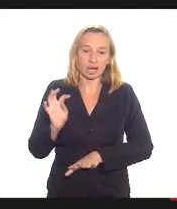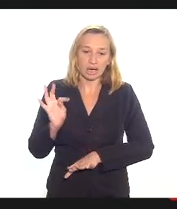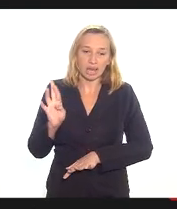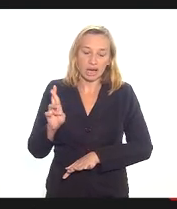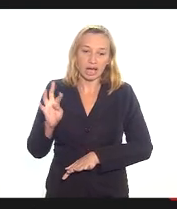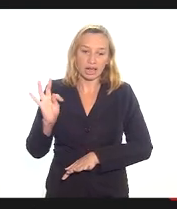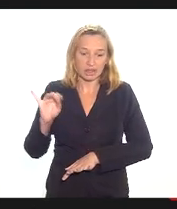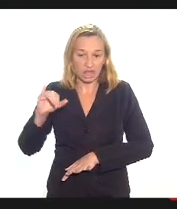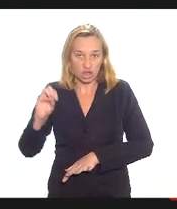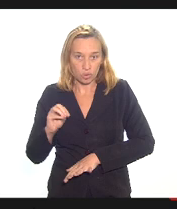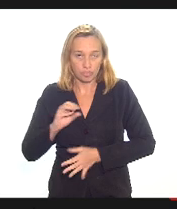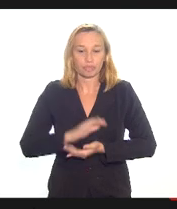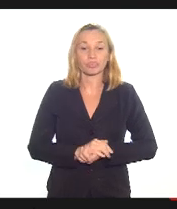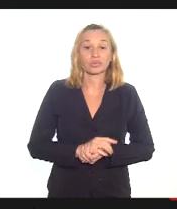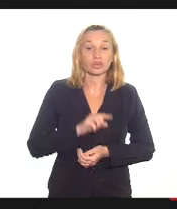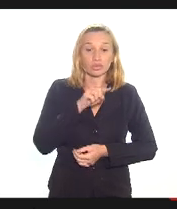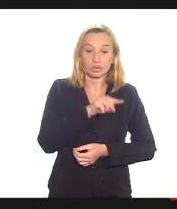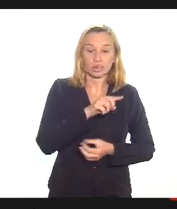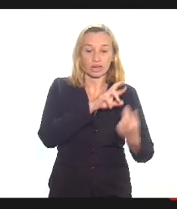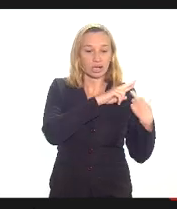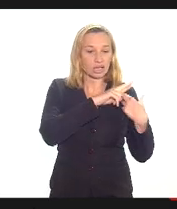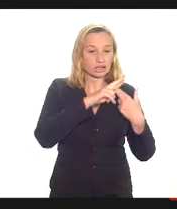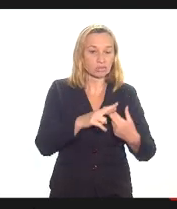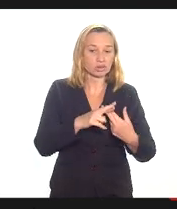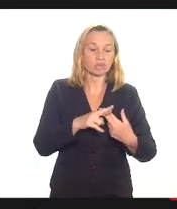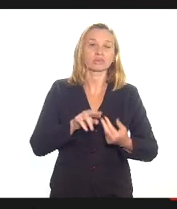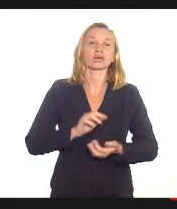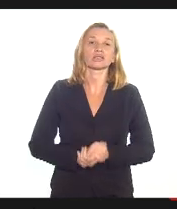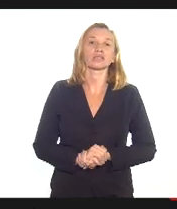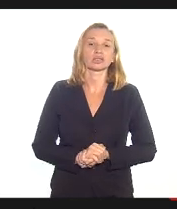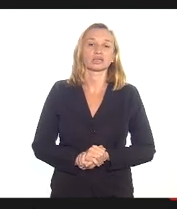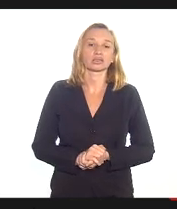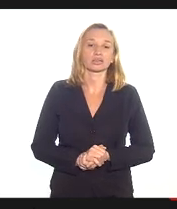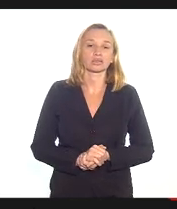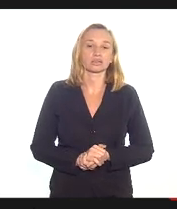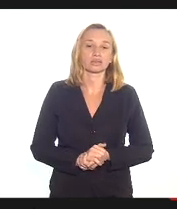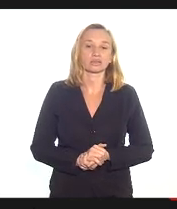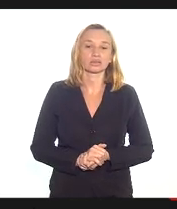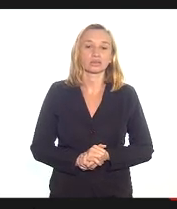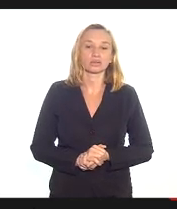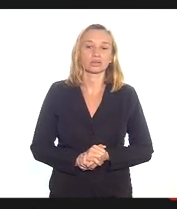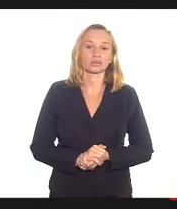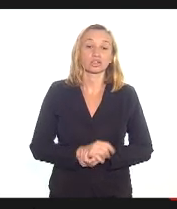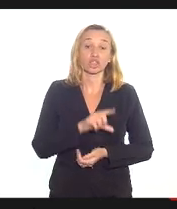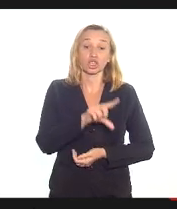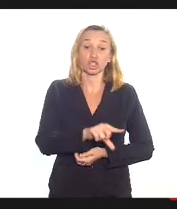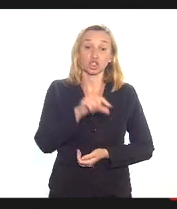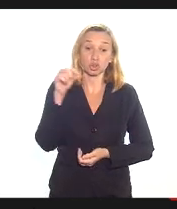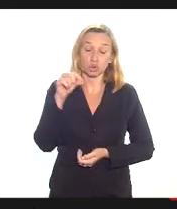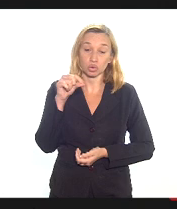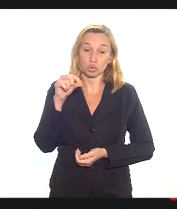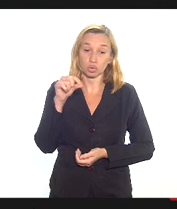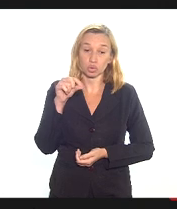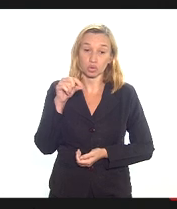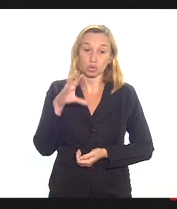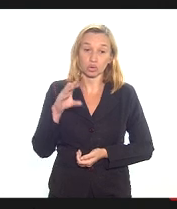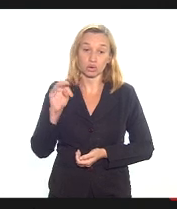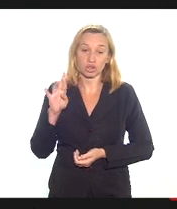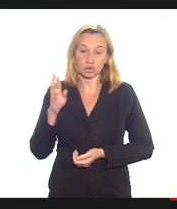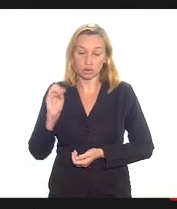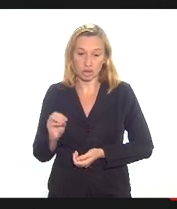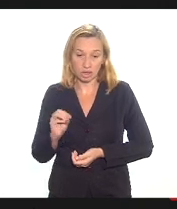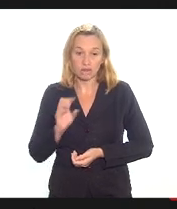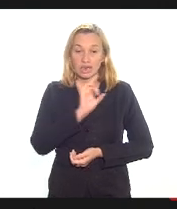quando eles eram de responsabilidade e escolha do concessionário,